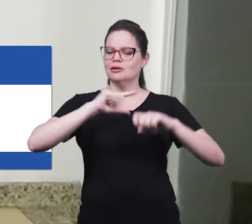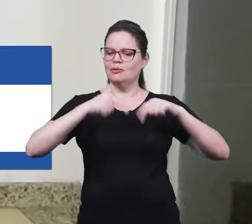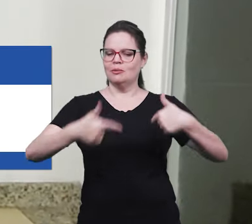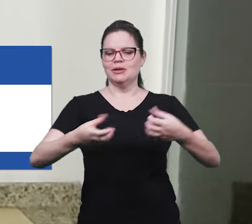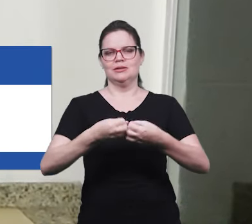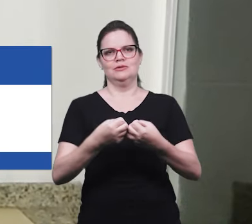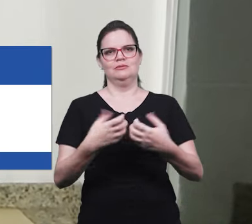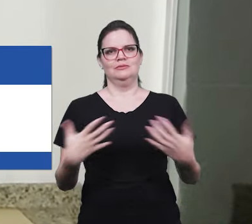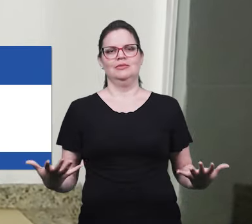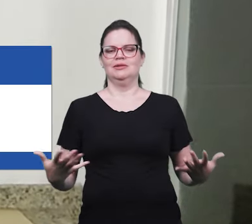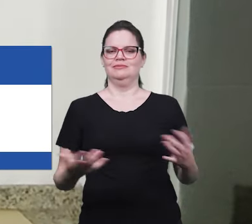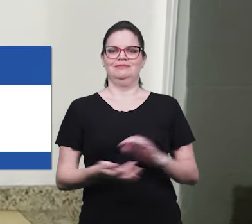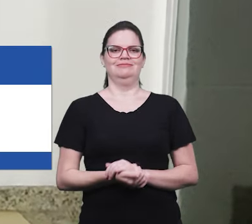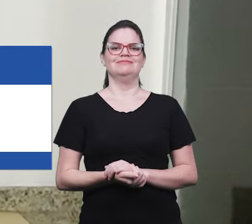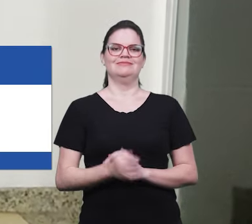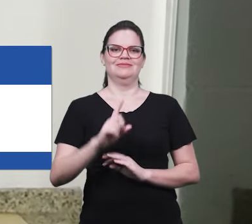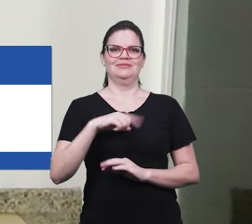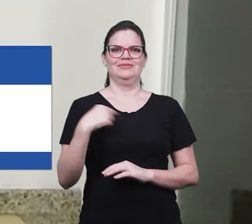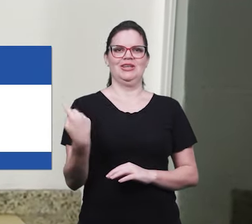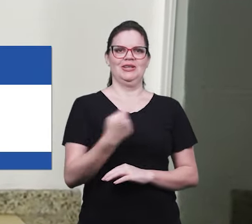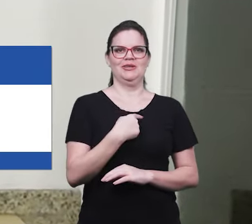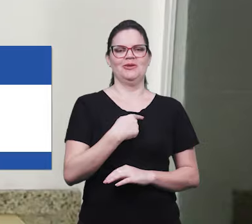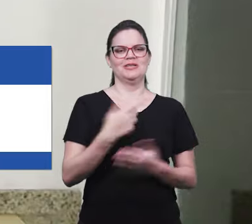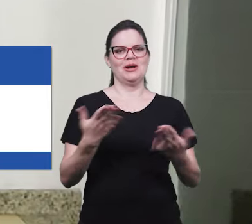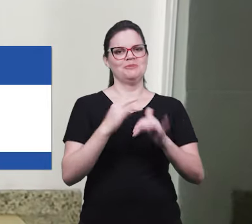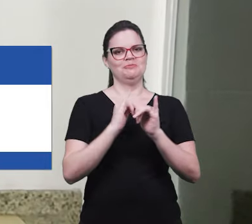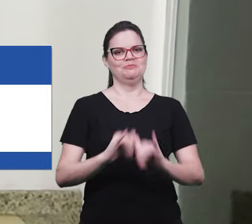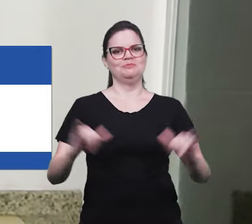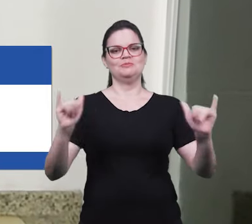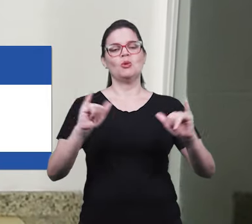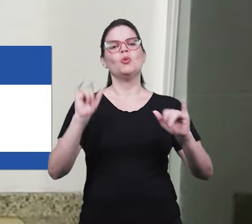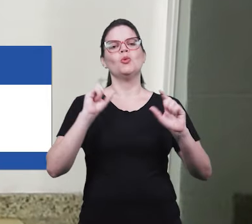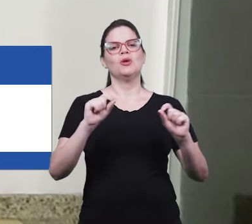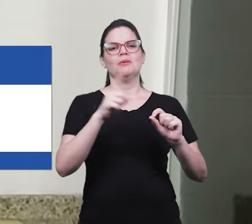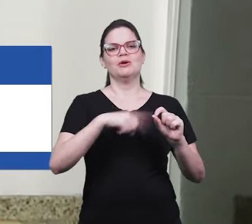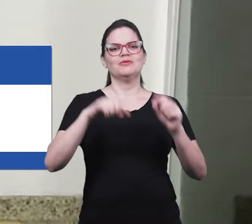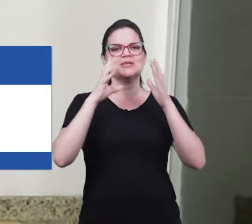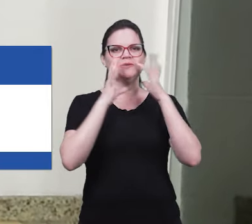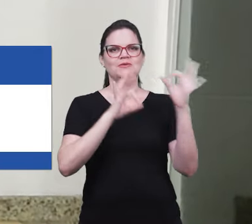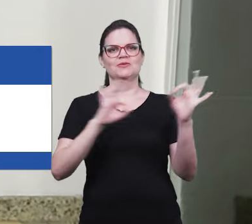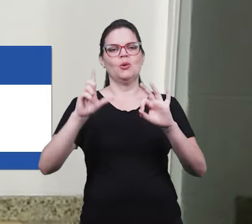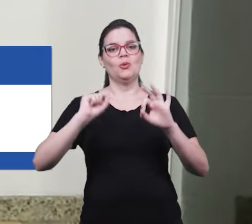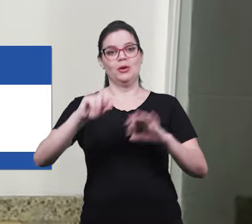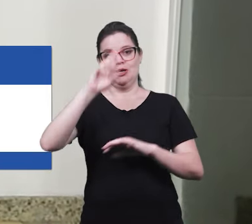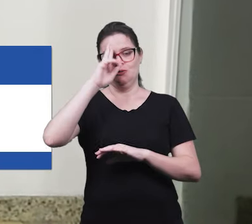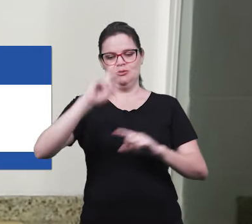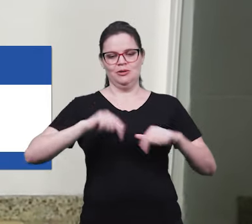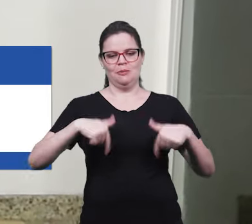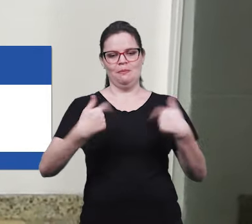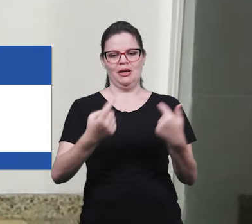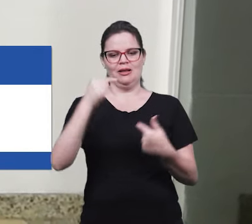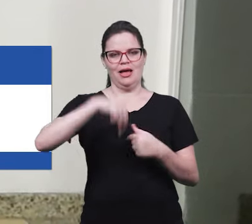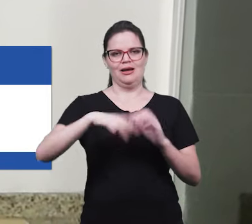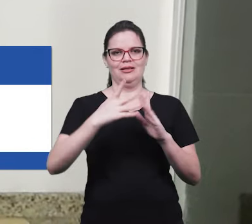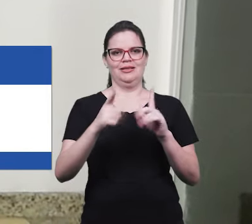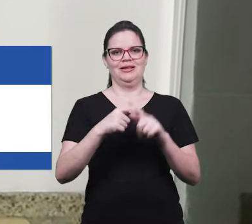operações de Maravilha e assim nós queremos deixar como registro da obra que o Senhor tem